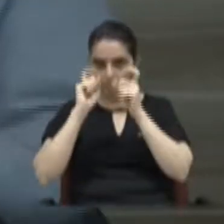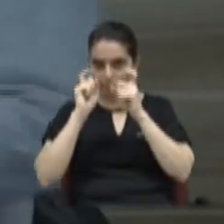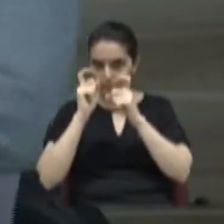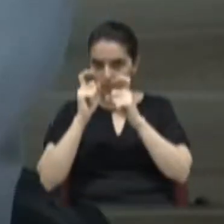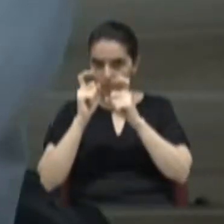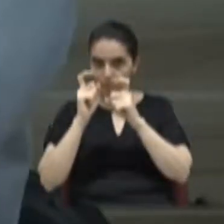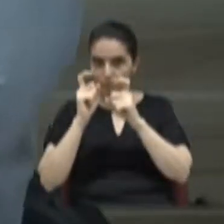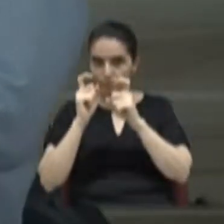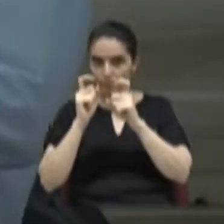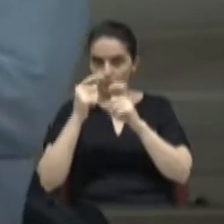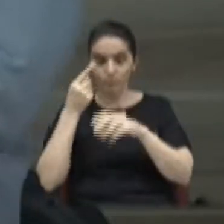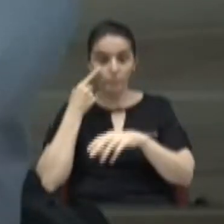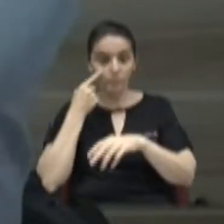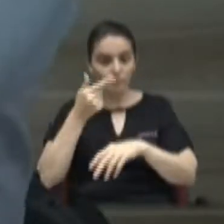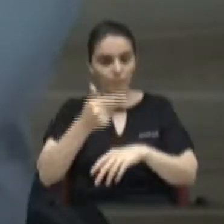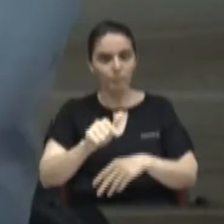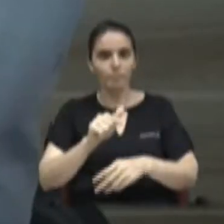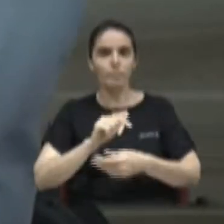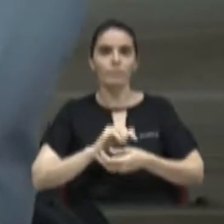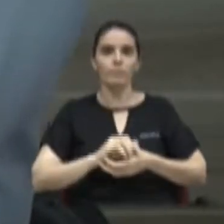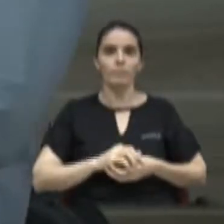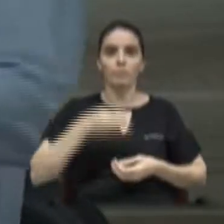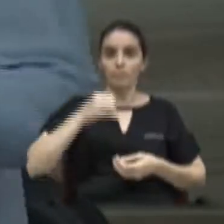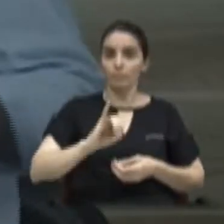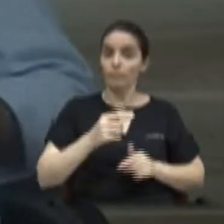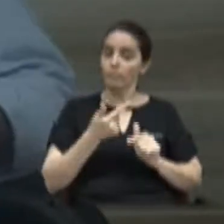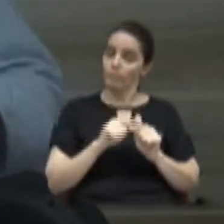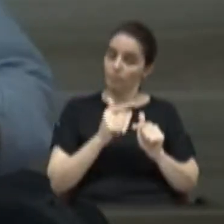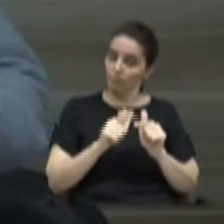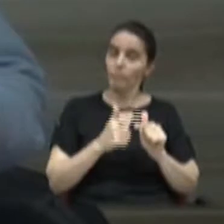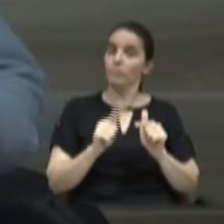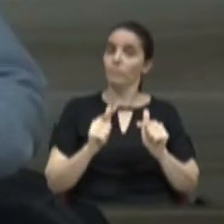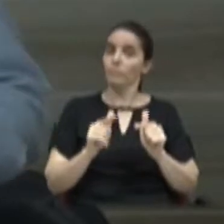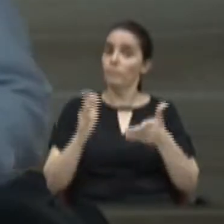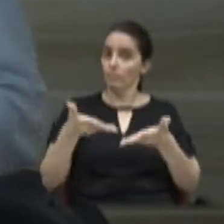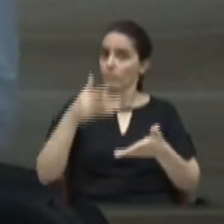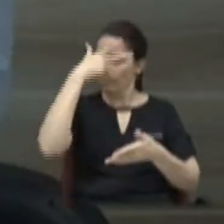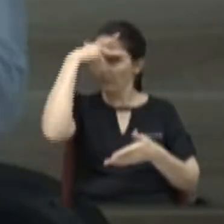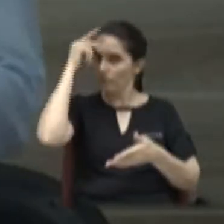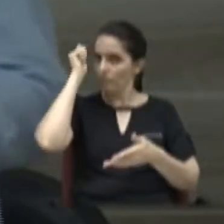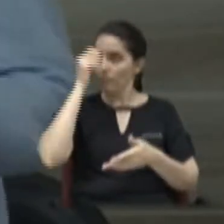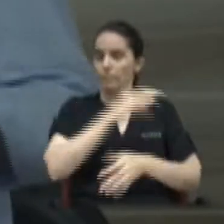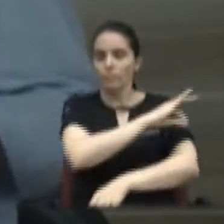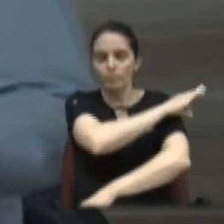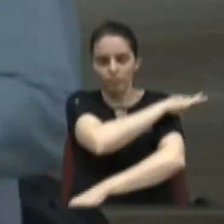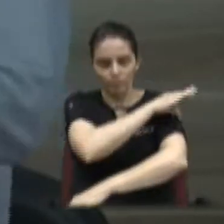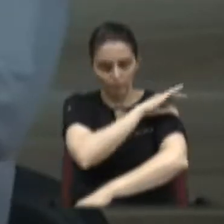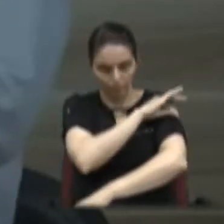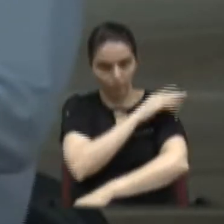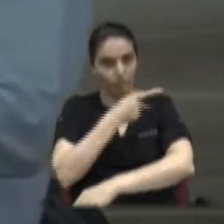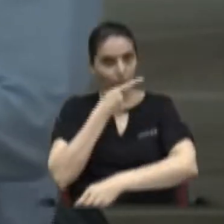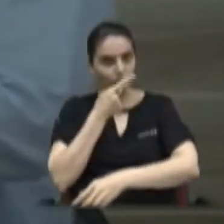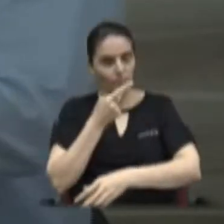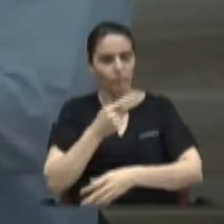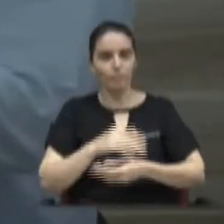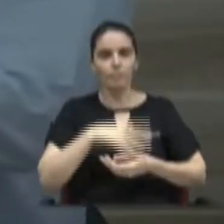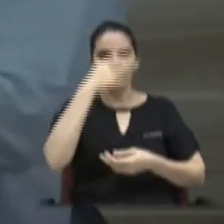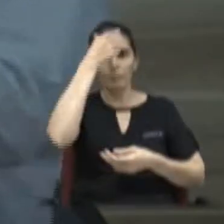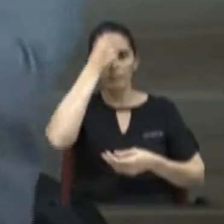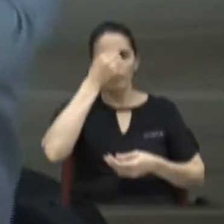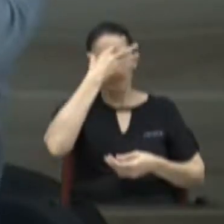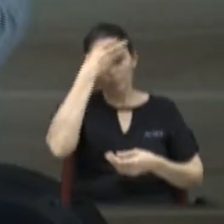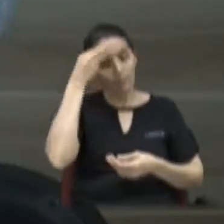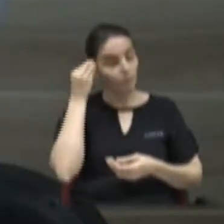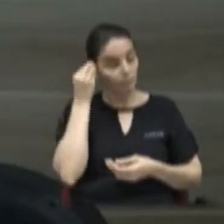corrigir, porque realmente existe esse problema, hoje o prefeito falou... Não me lembro agora o número de pessoas, o número de